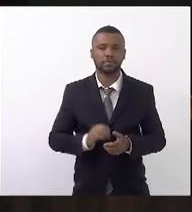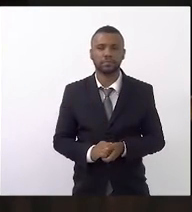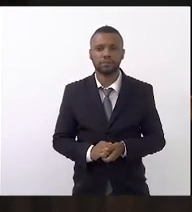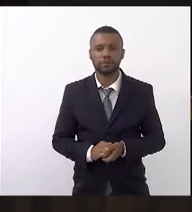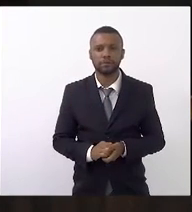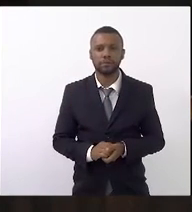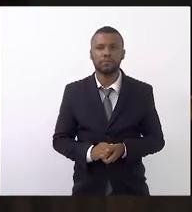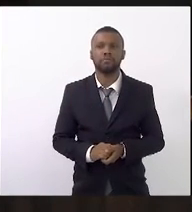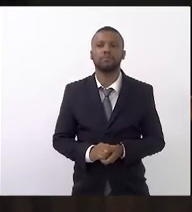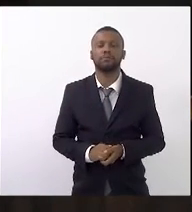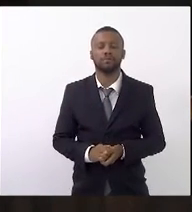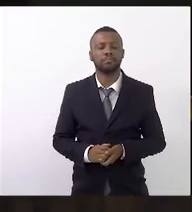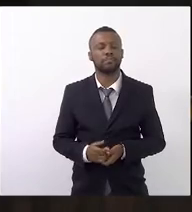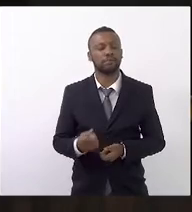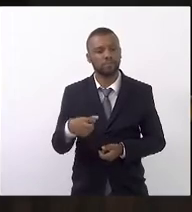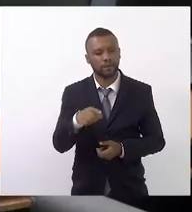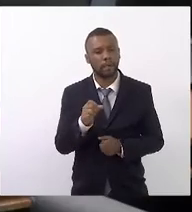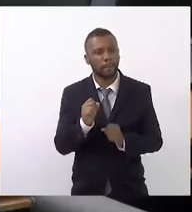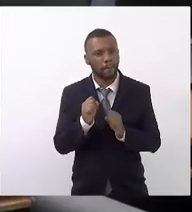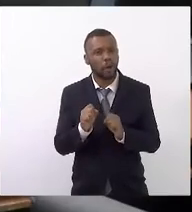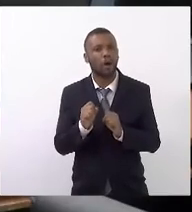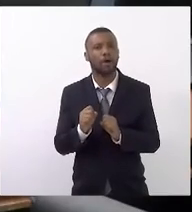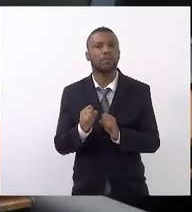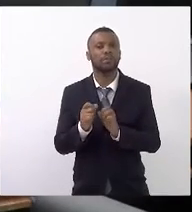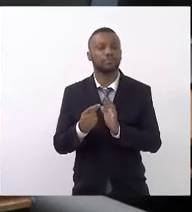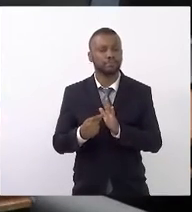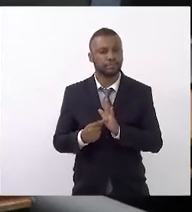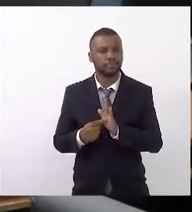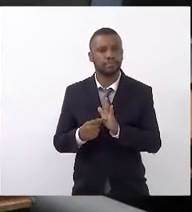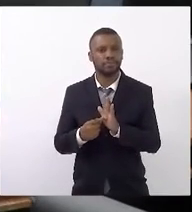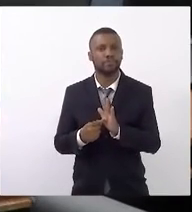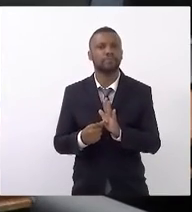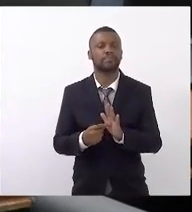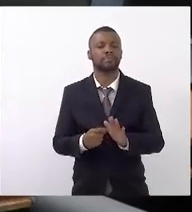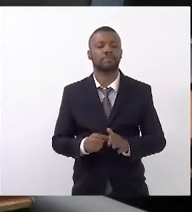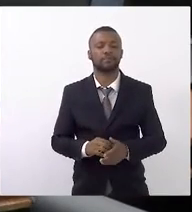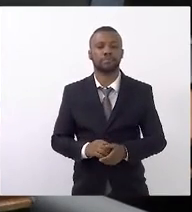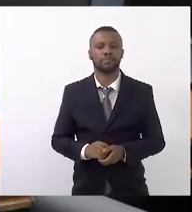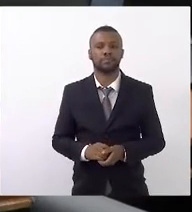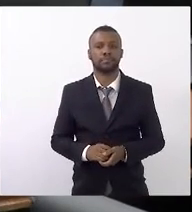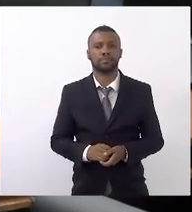que botar, Ferreirinha. Você pode botar. E uma. Um não.